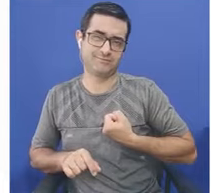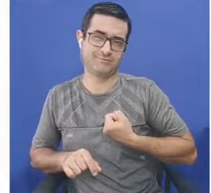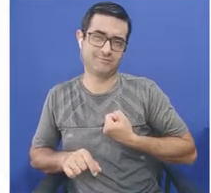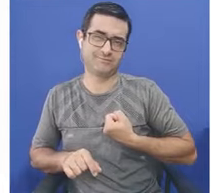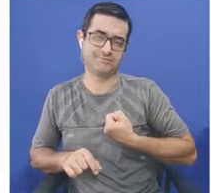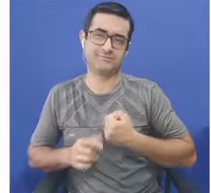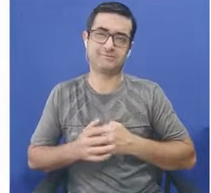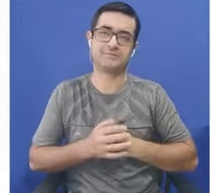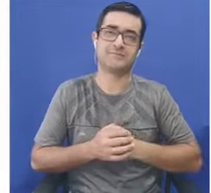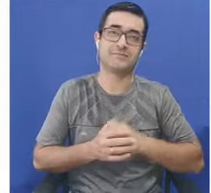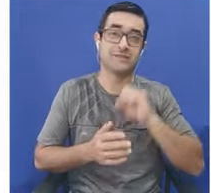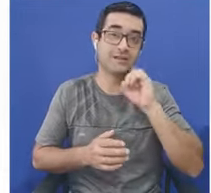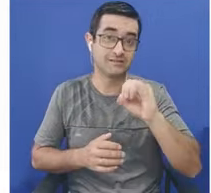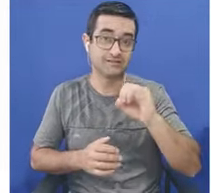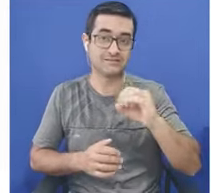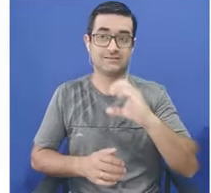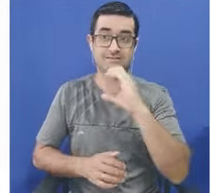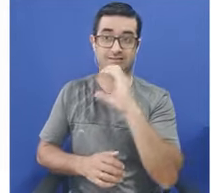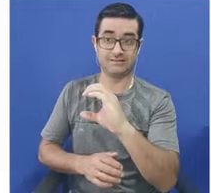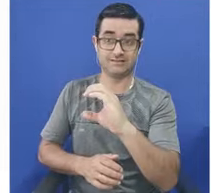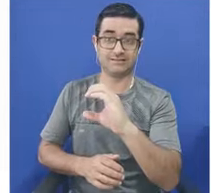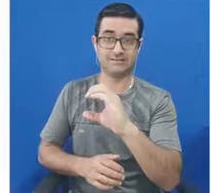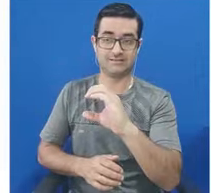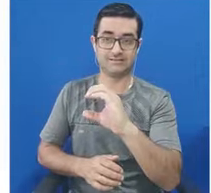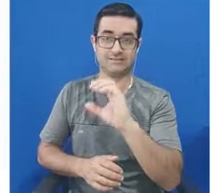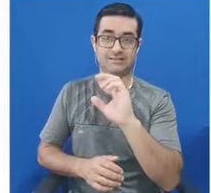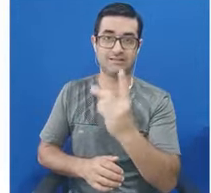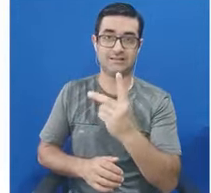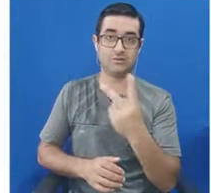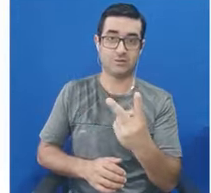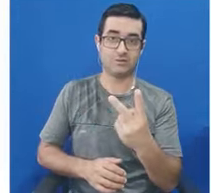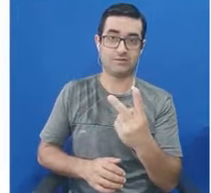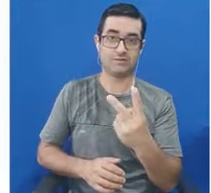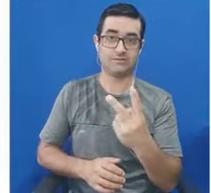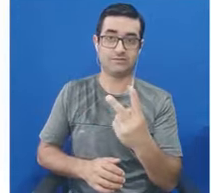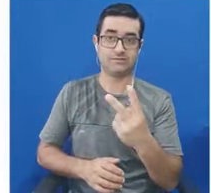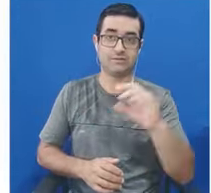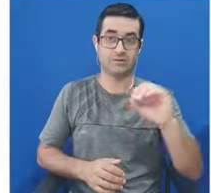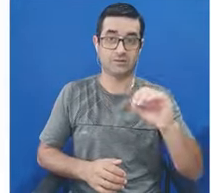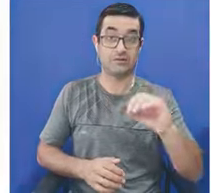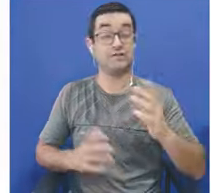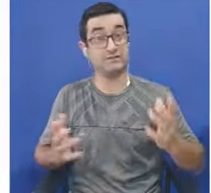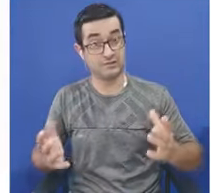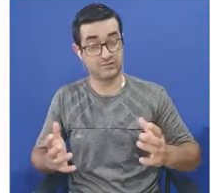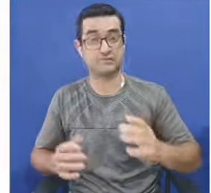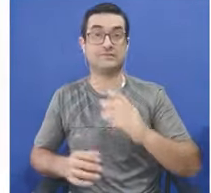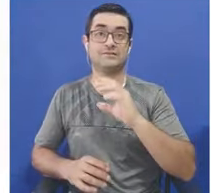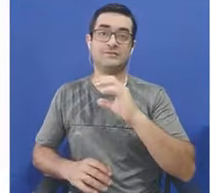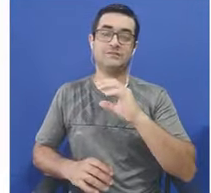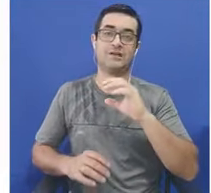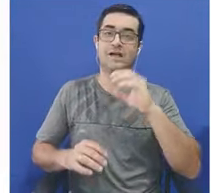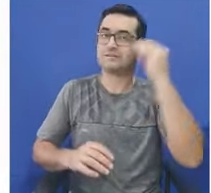entre eles. Se eu tinha na fórmula molecular C2H6, a fórmula empírica